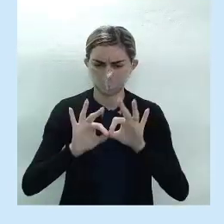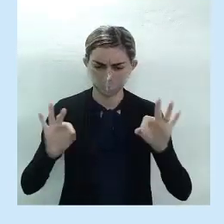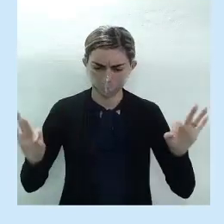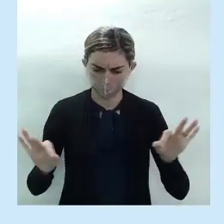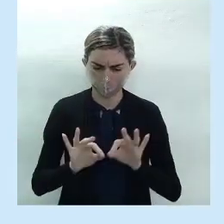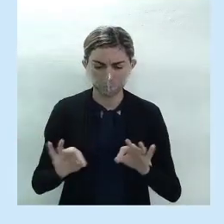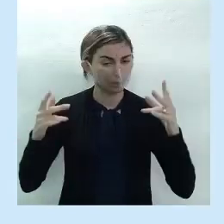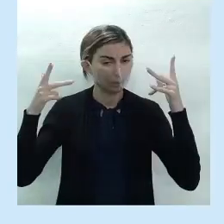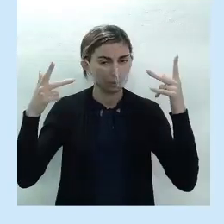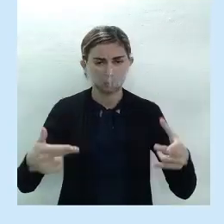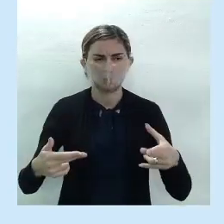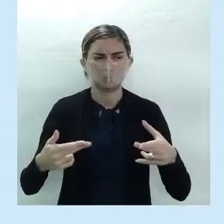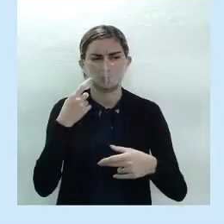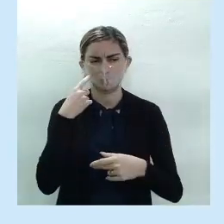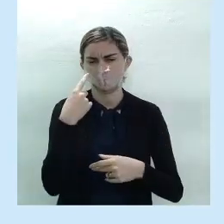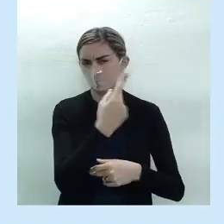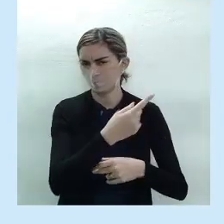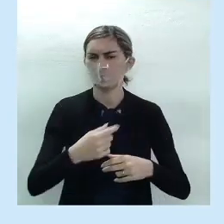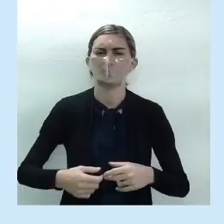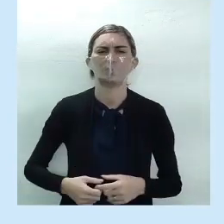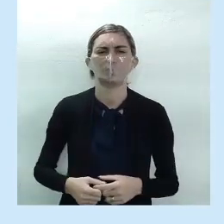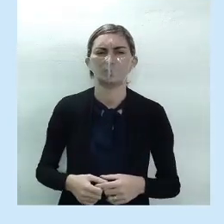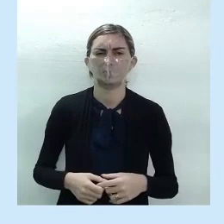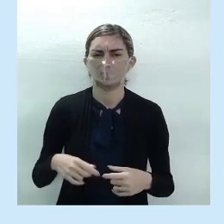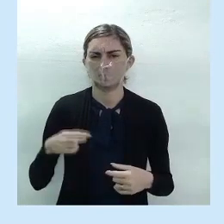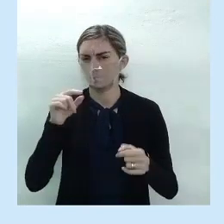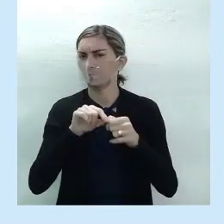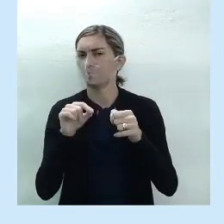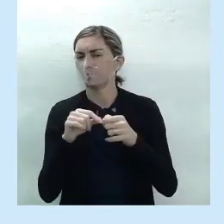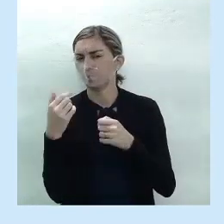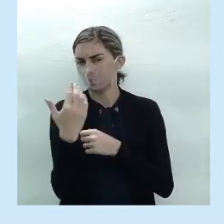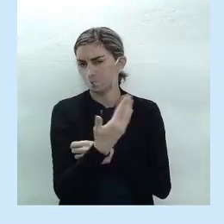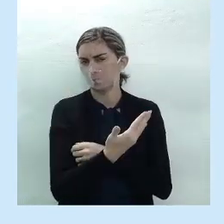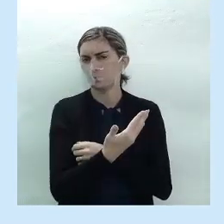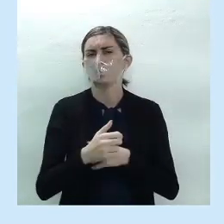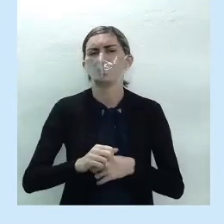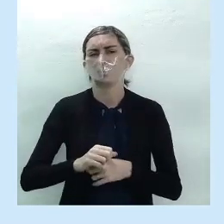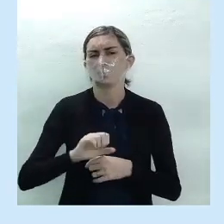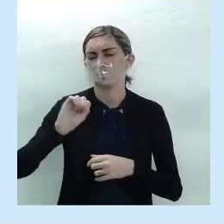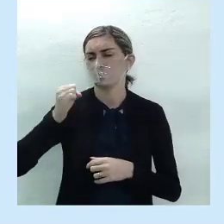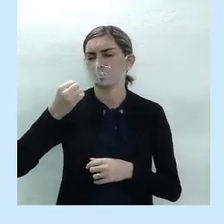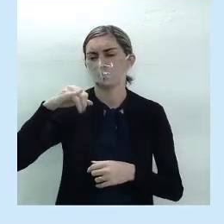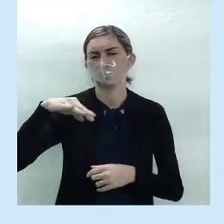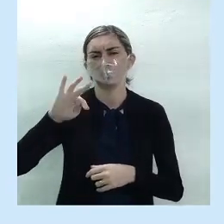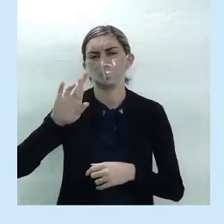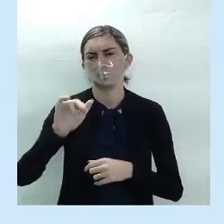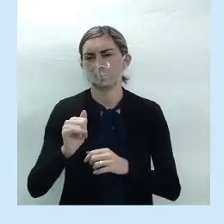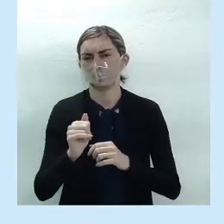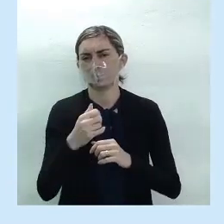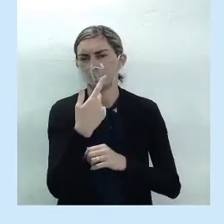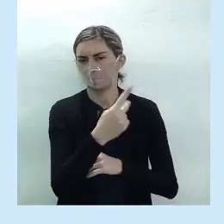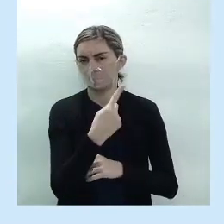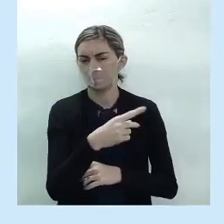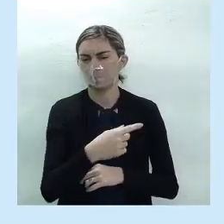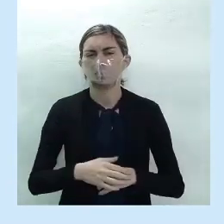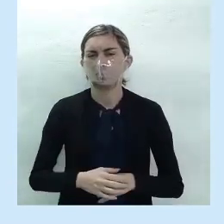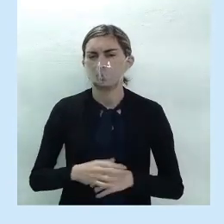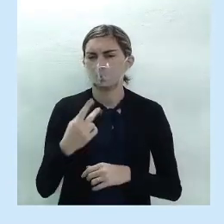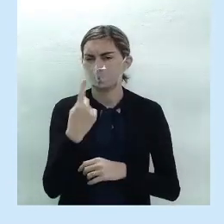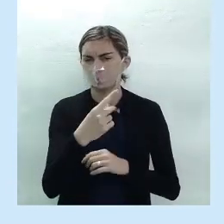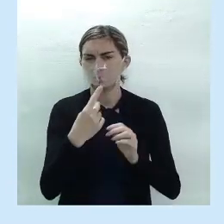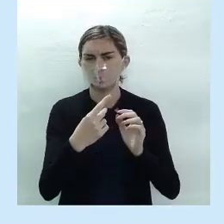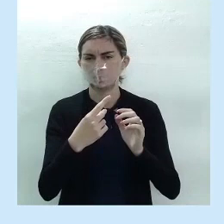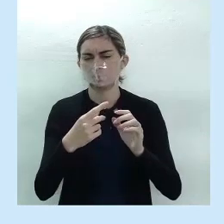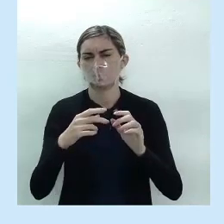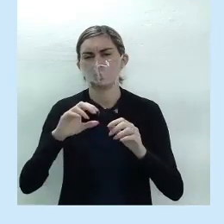eixo de simetria. Olha agora que a gente vai e fez a simetria dele, beleza? Então, ó, o seu